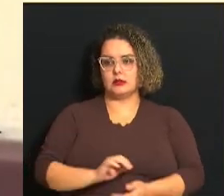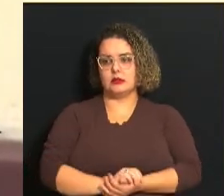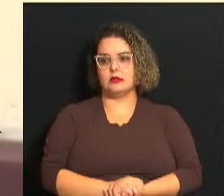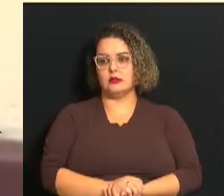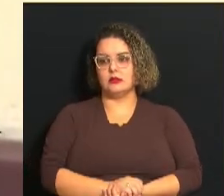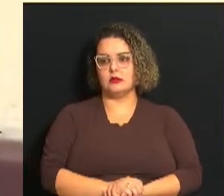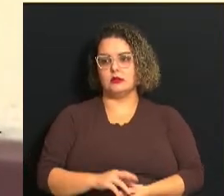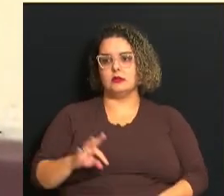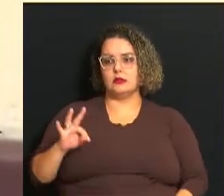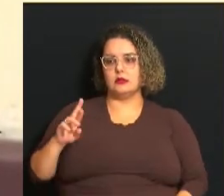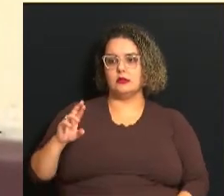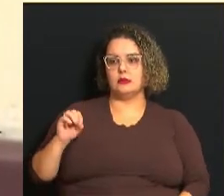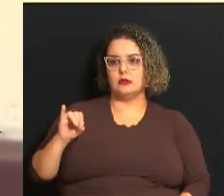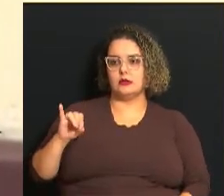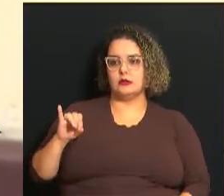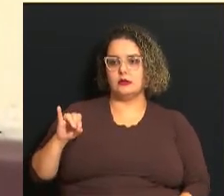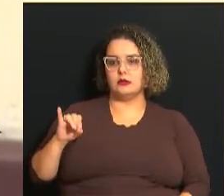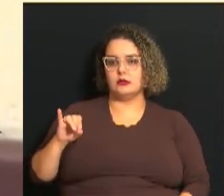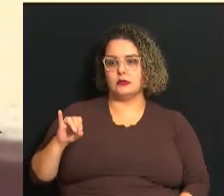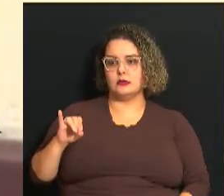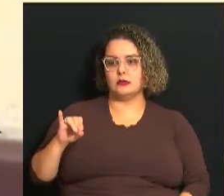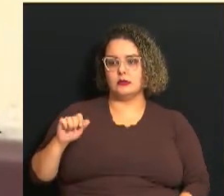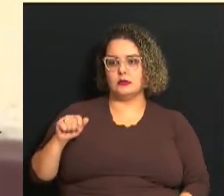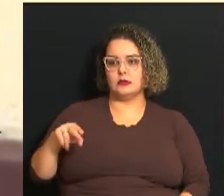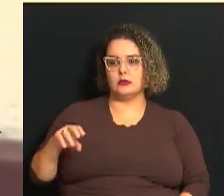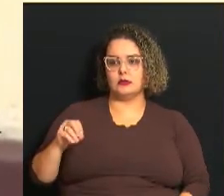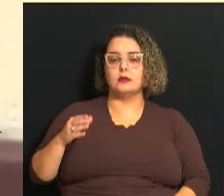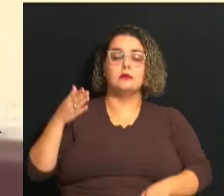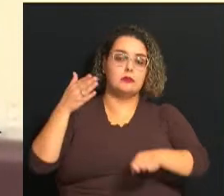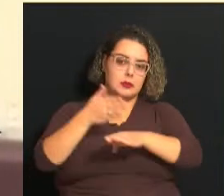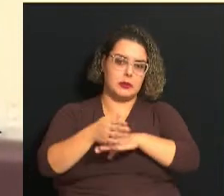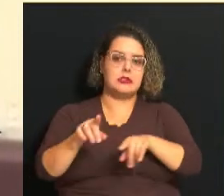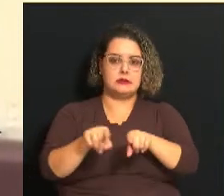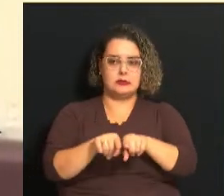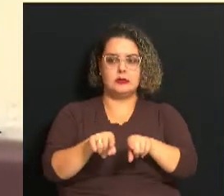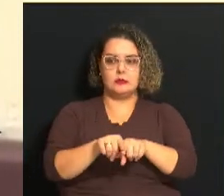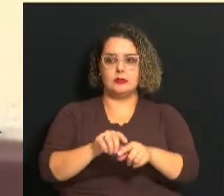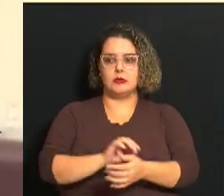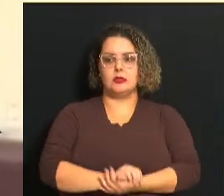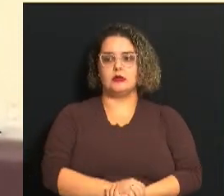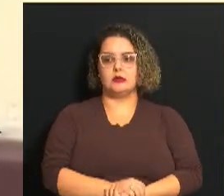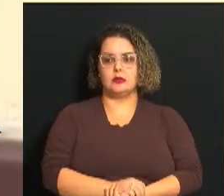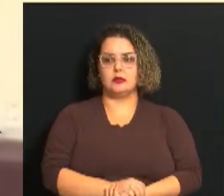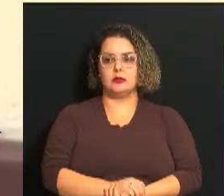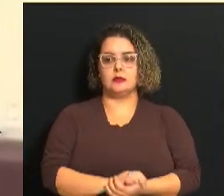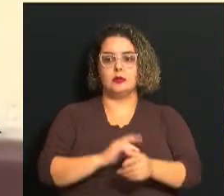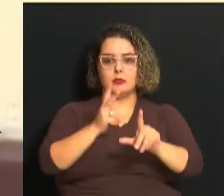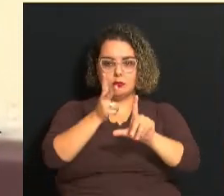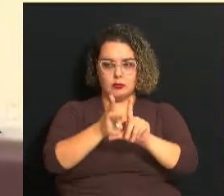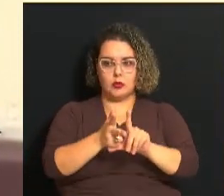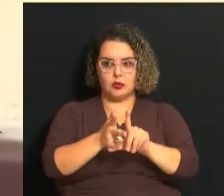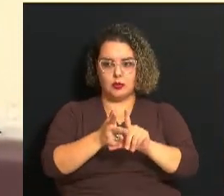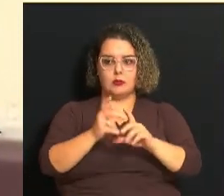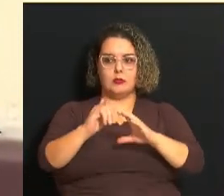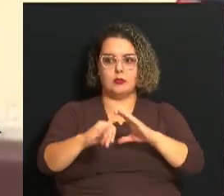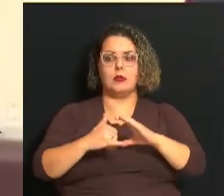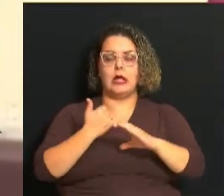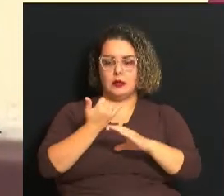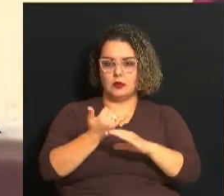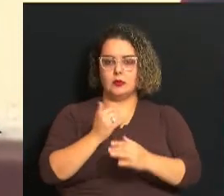Troiano está participando aqui também da Live aqui pelo YouTube